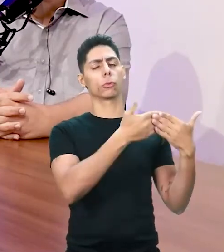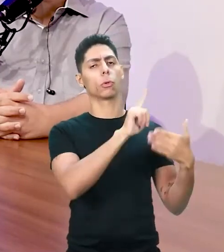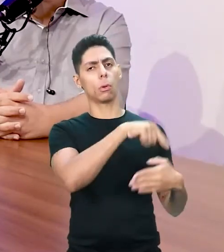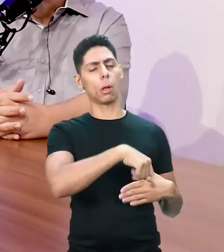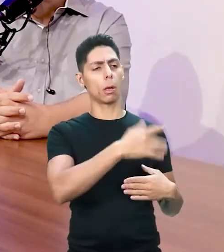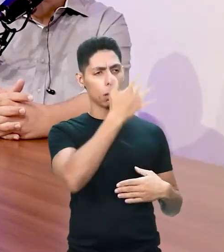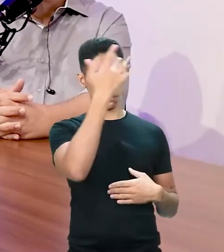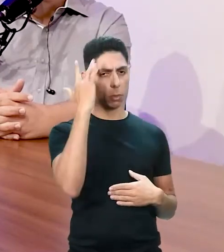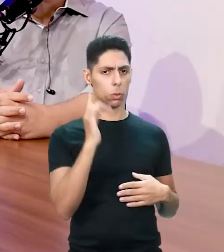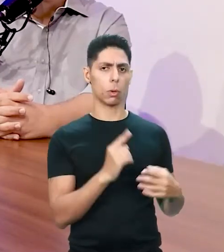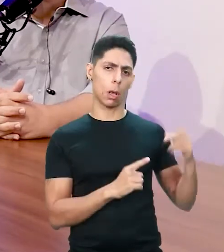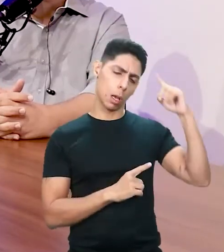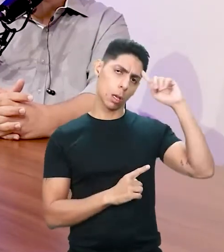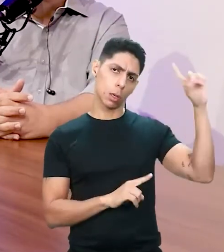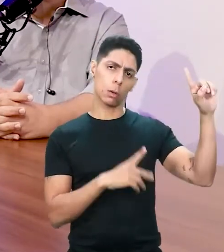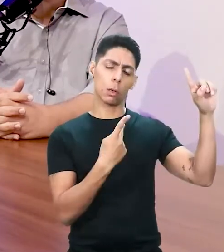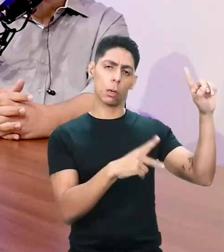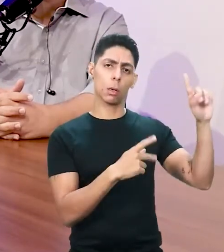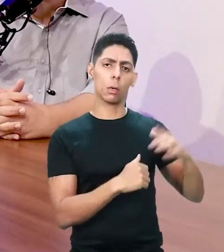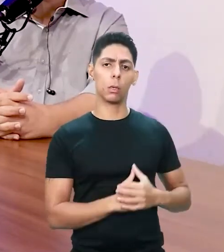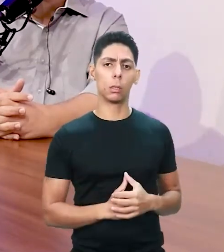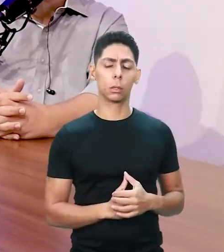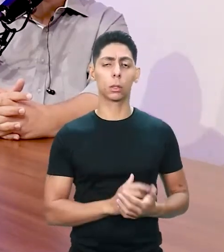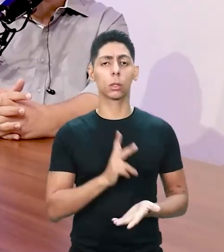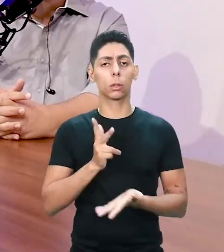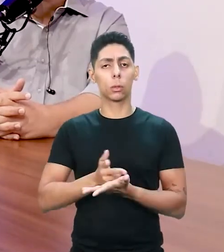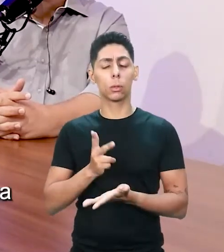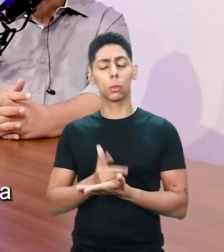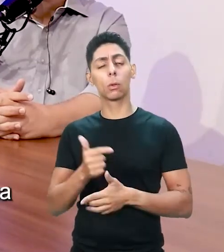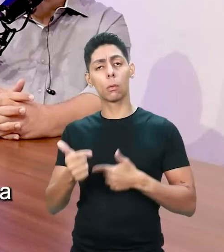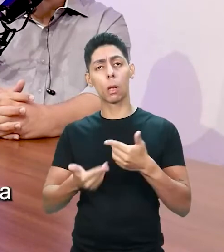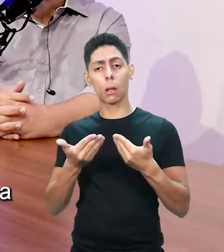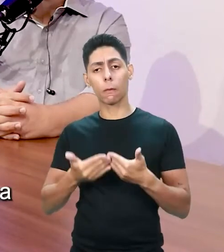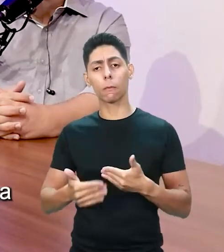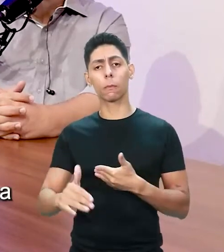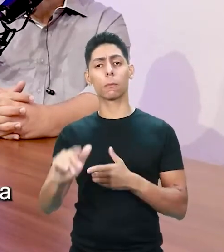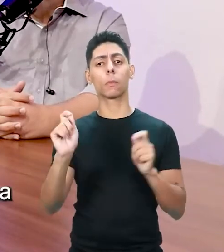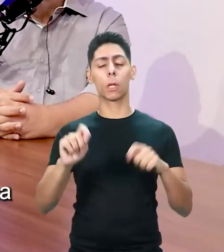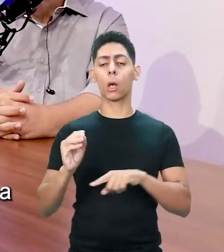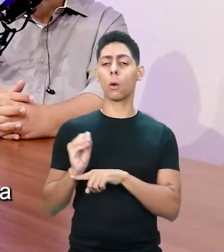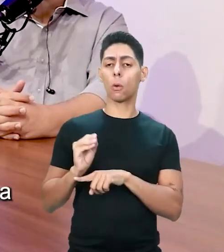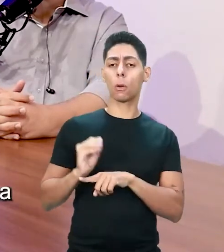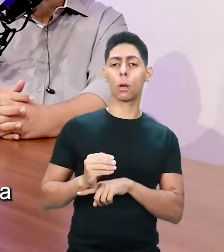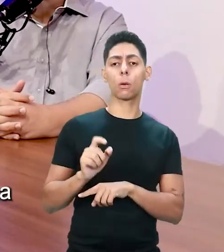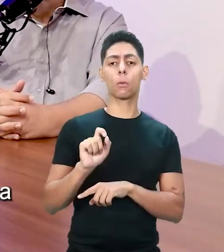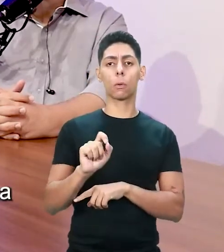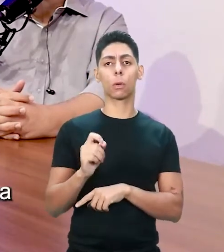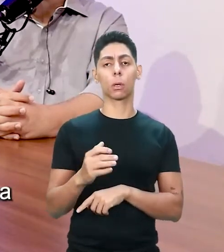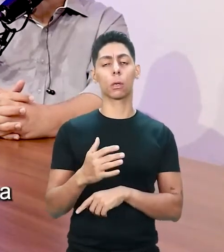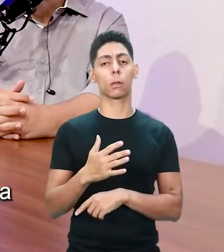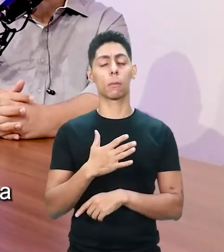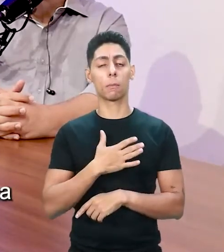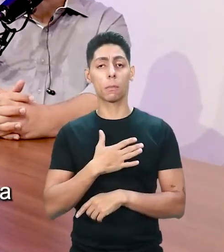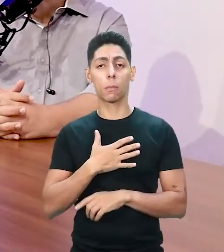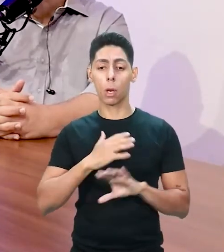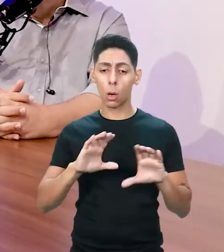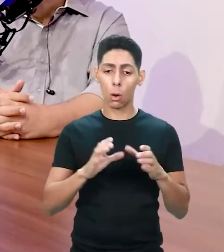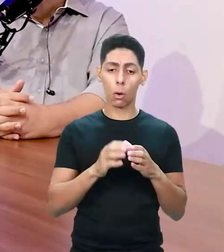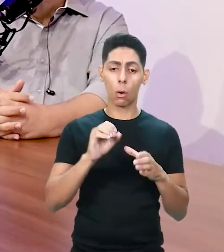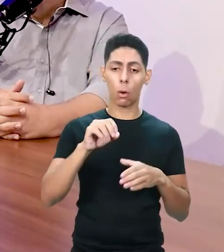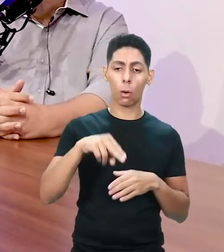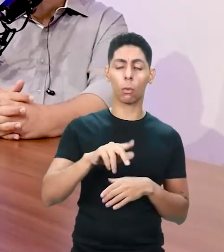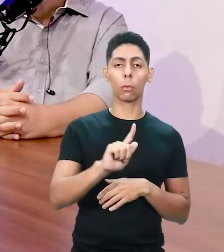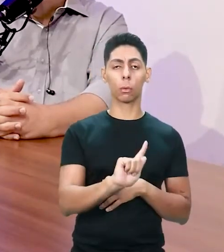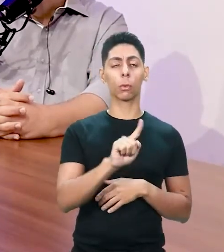e com a diretoria, né? Continuar na ULAC, continuar com meus media trainings e continuar cuidando da minha pequenina ONG, mas que tem tantos